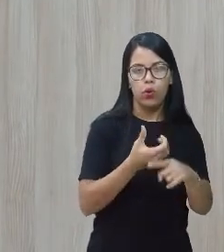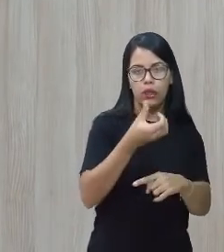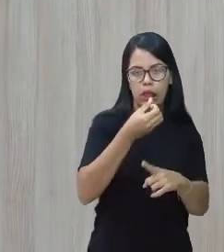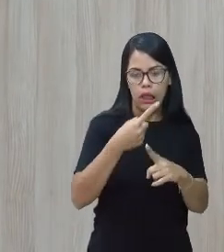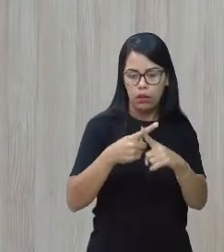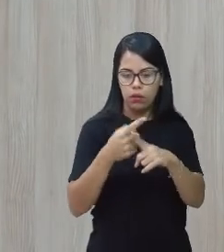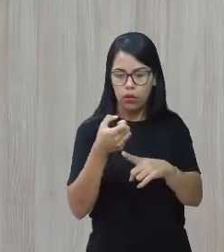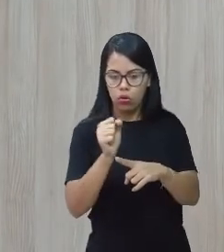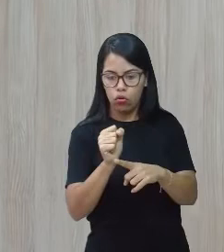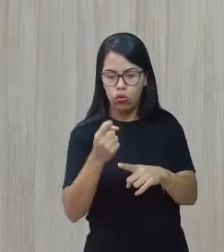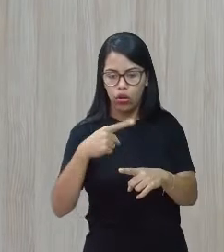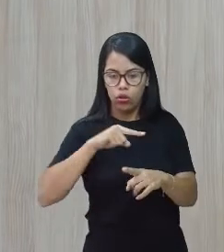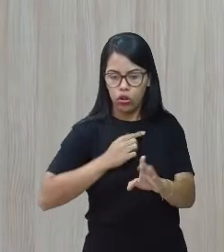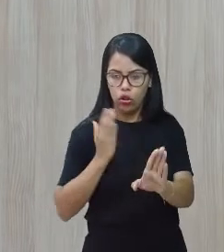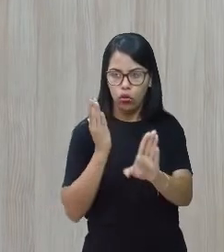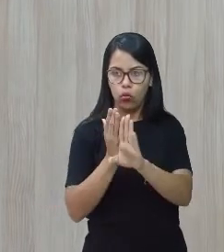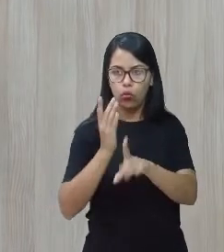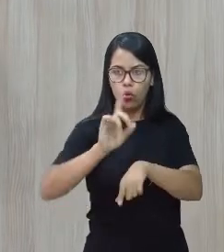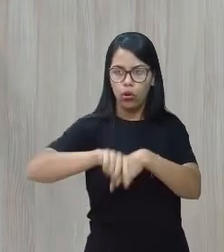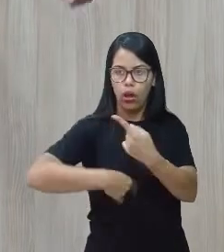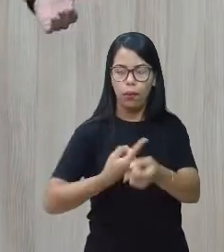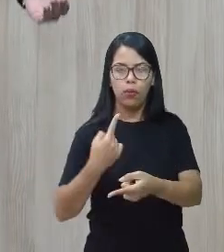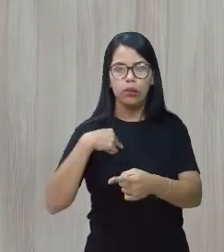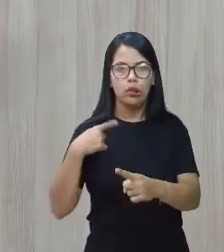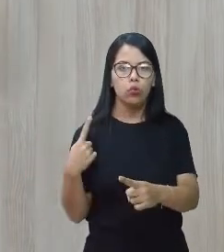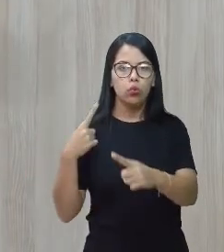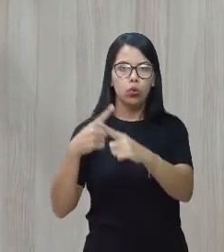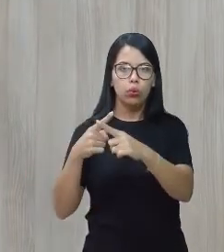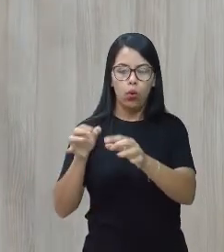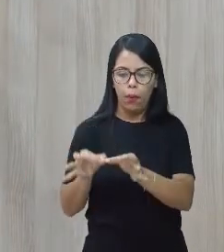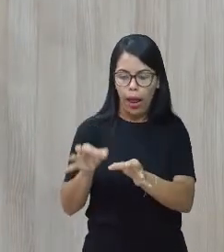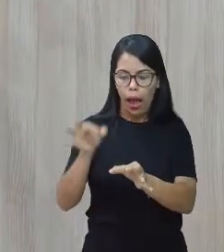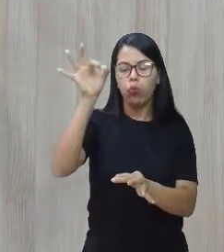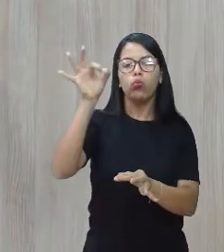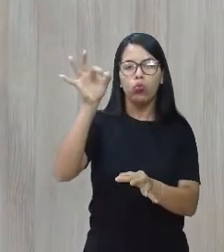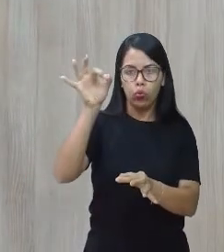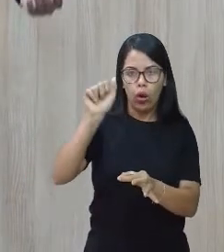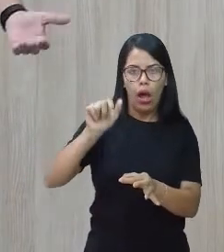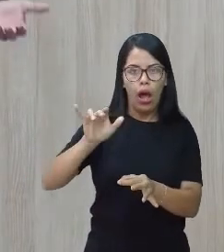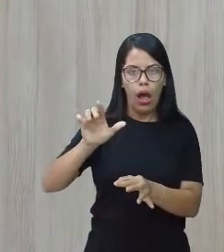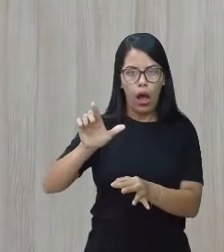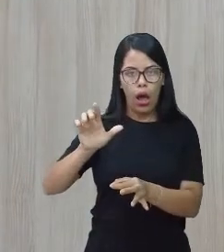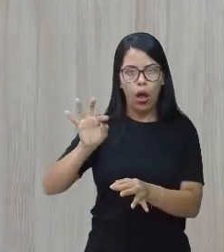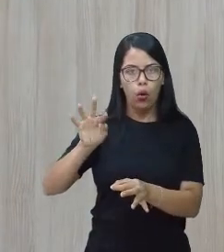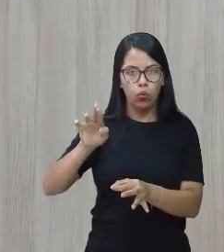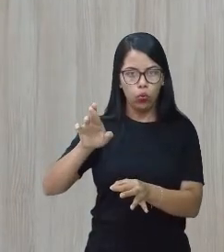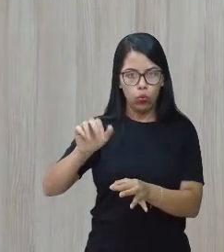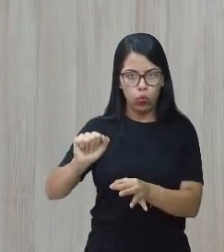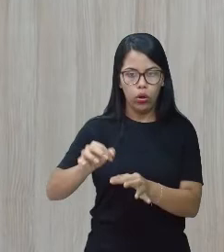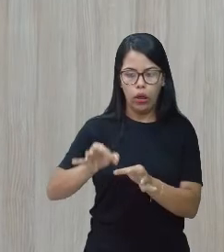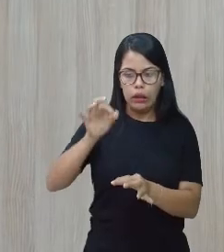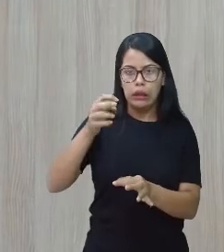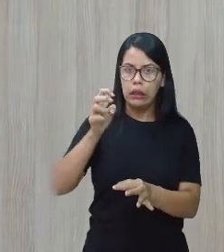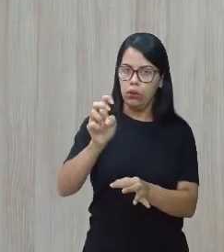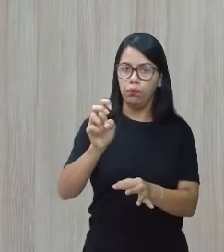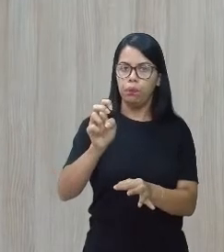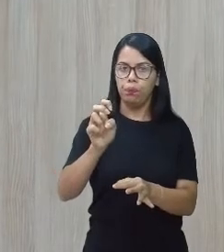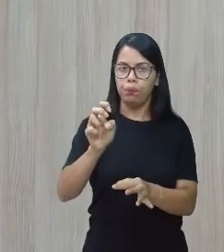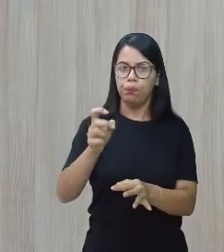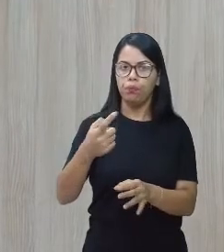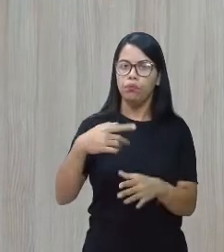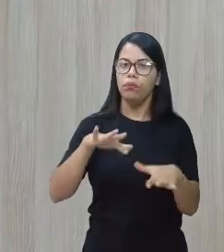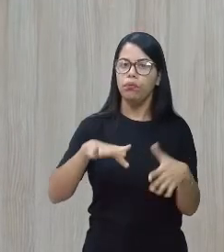área da base, que é 48, depois multiplicamos pela altura desse bloco retangular, que foi igual a